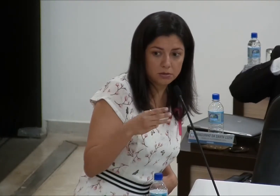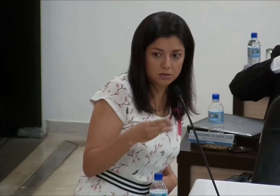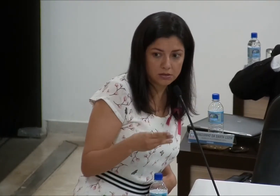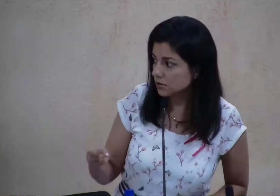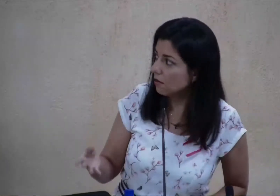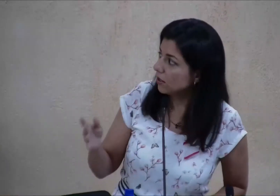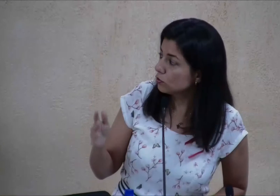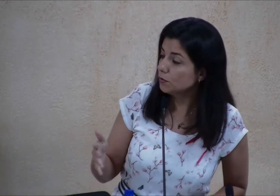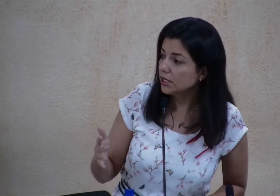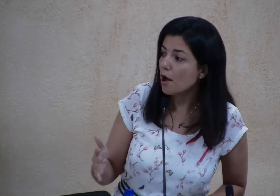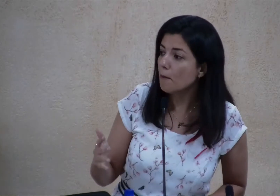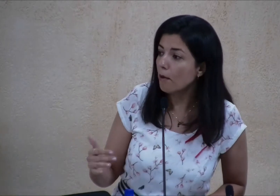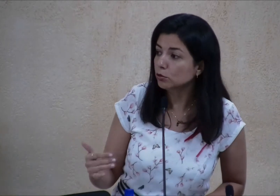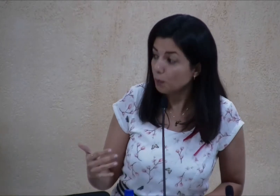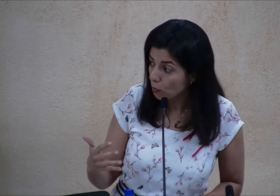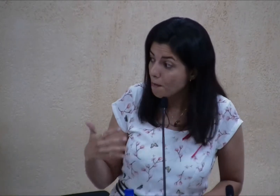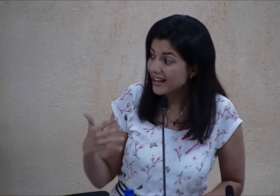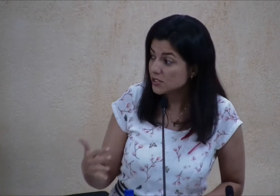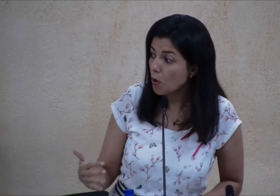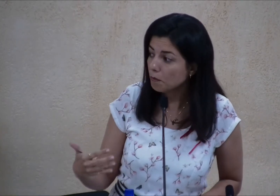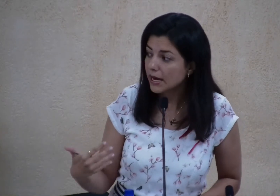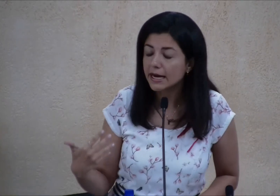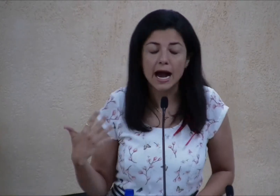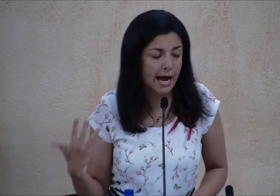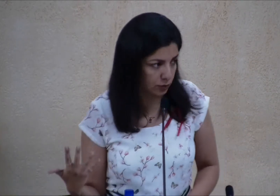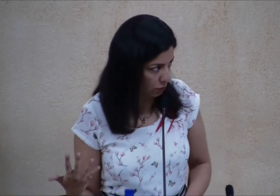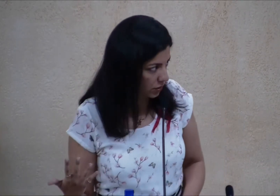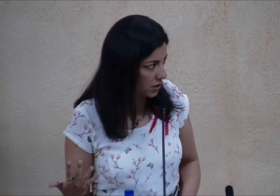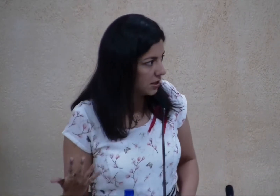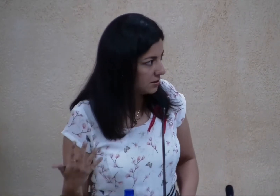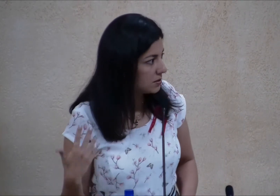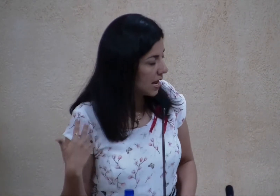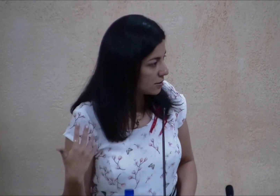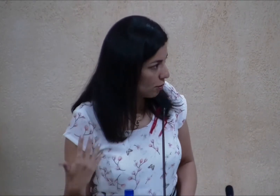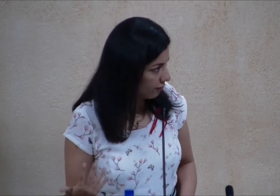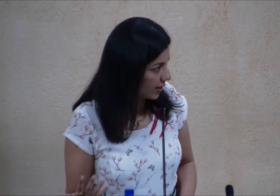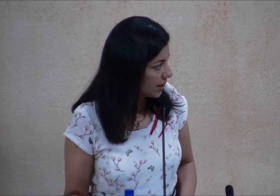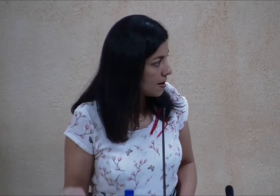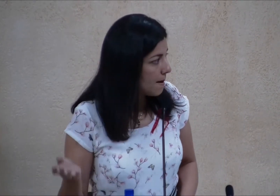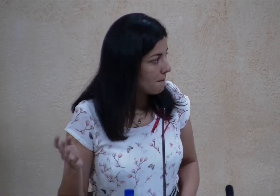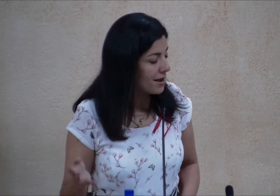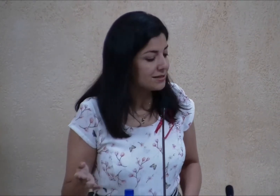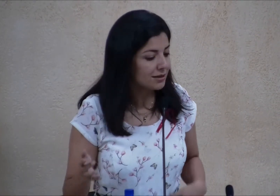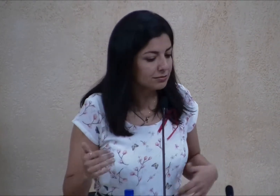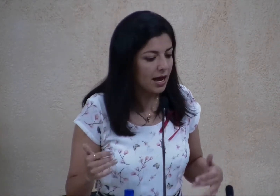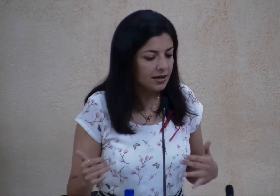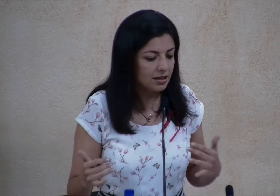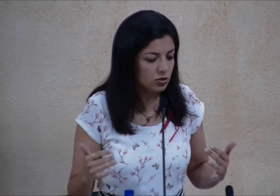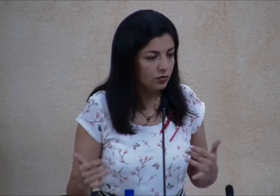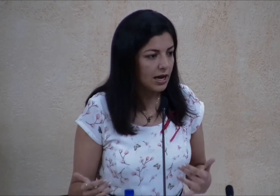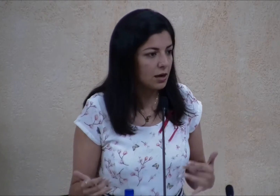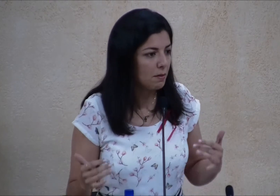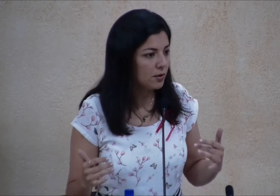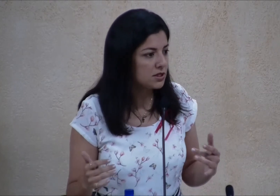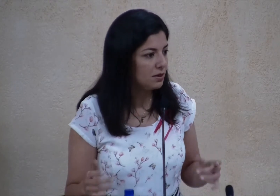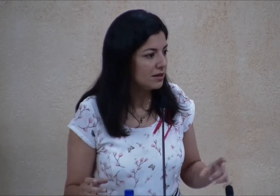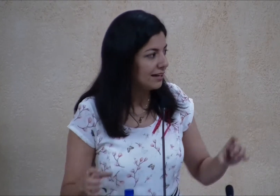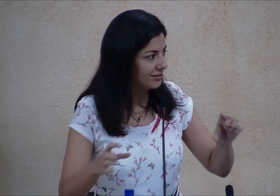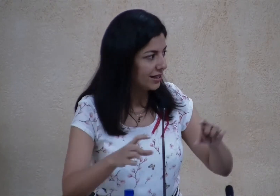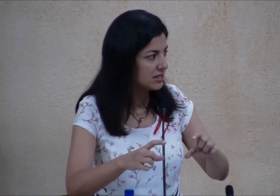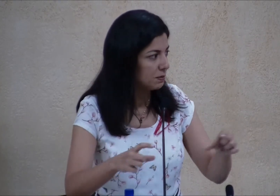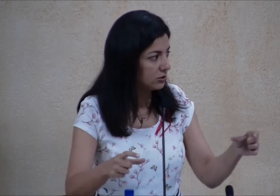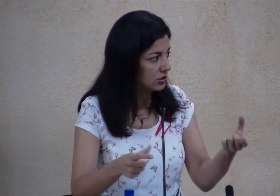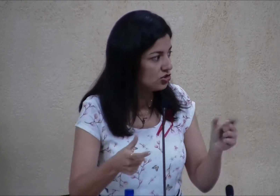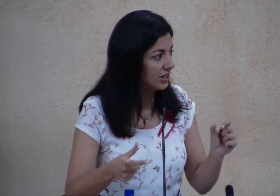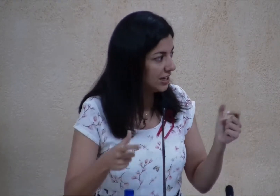própria associação assume que é um ponto um pouco mais complicado de se resolver, mas tentar identificar uma